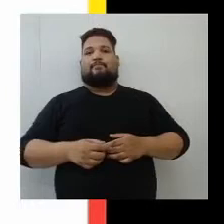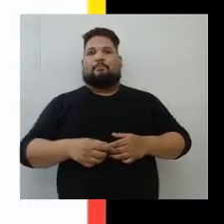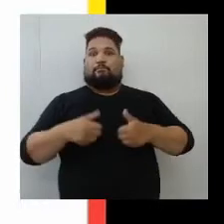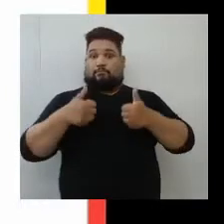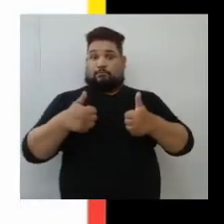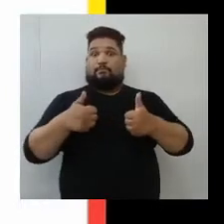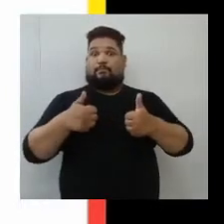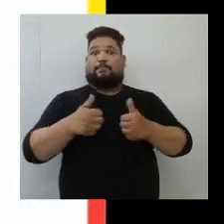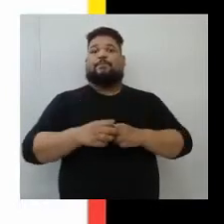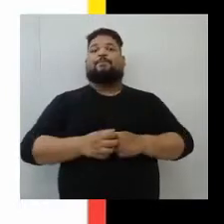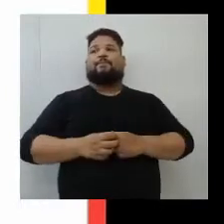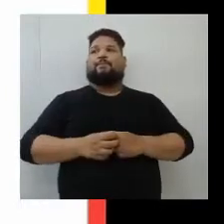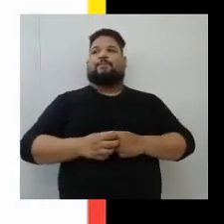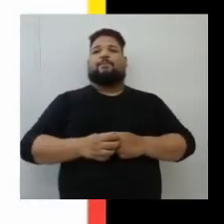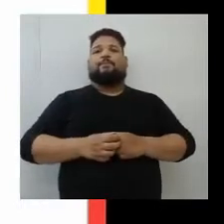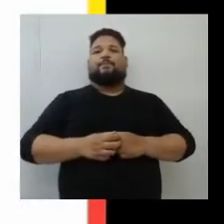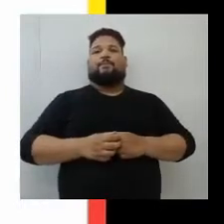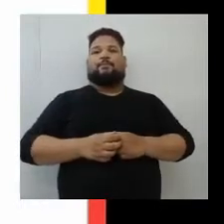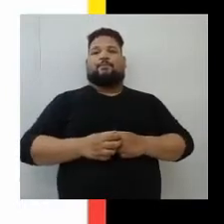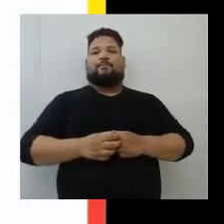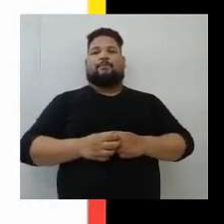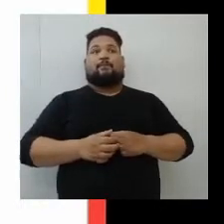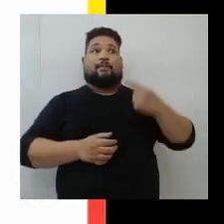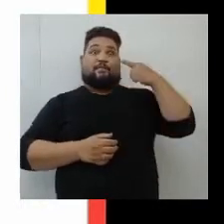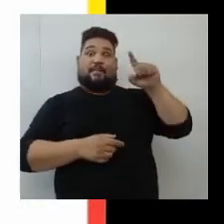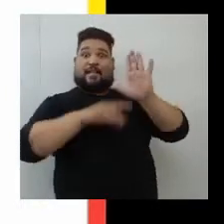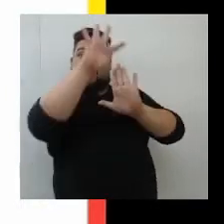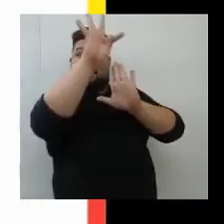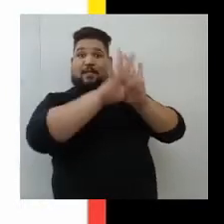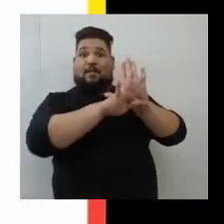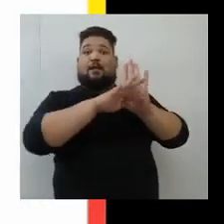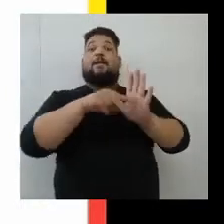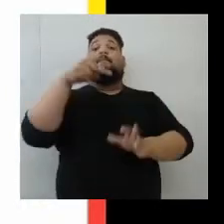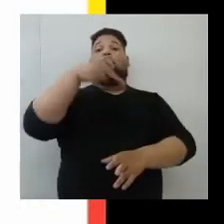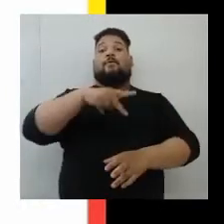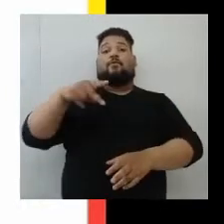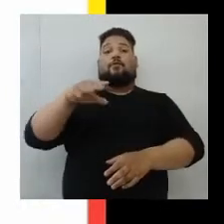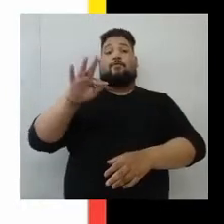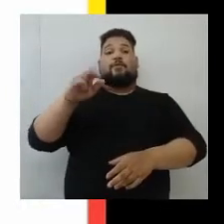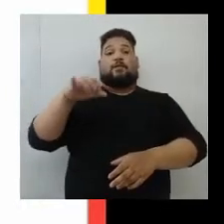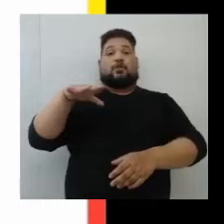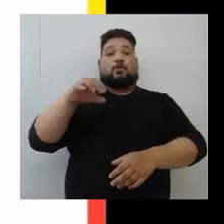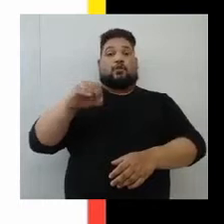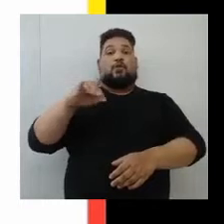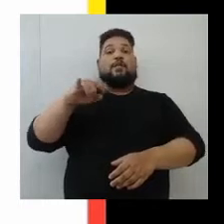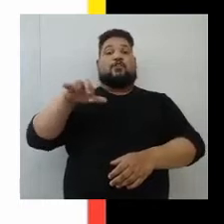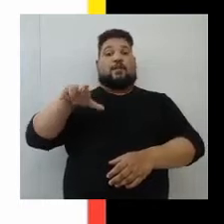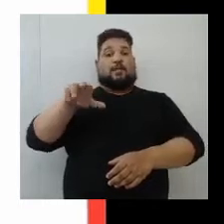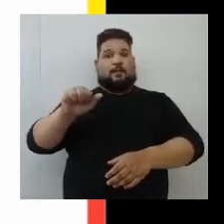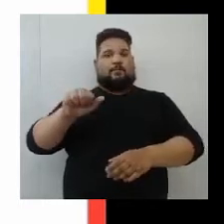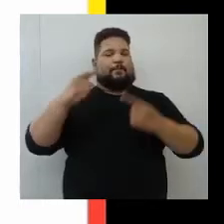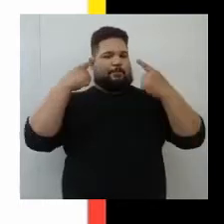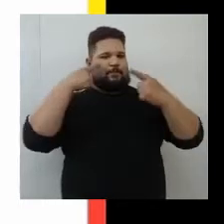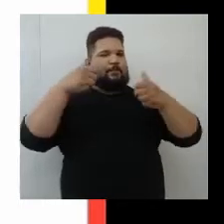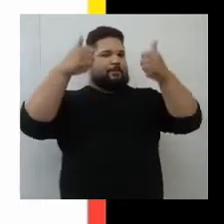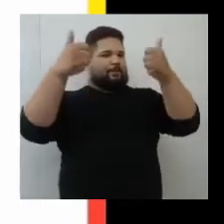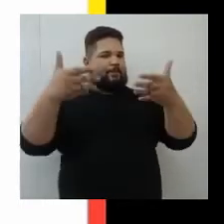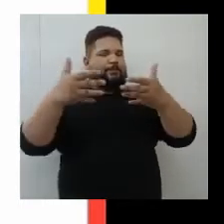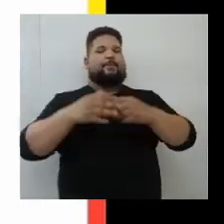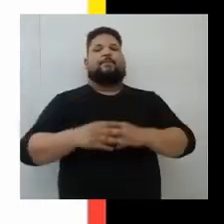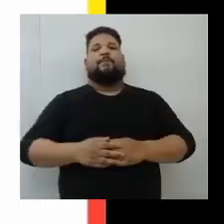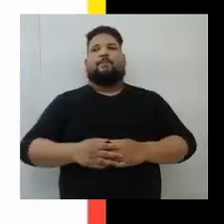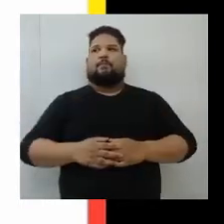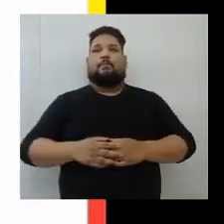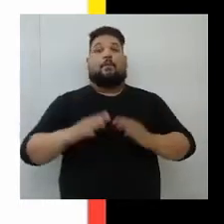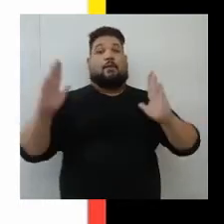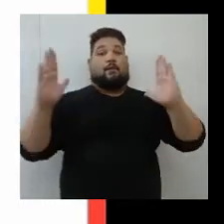Cortou? Então, ó, preste atenção nesse texto do professor Francisco Carlos Teixeira da Silva. Tá? Ele diz o seguinte: